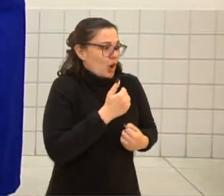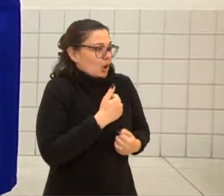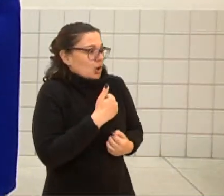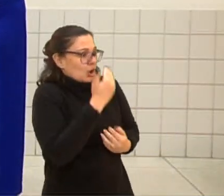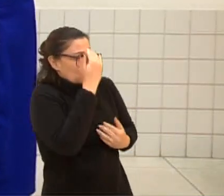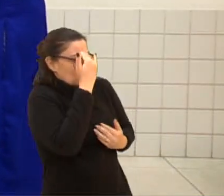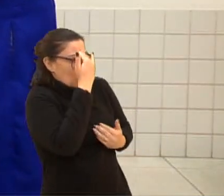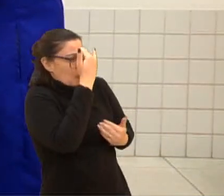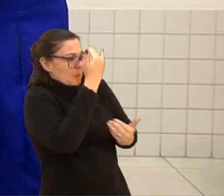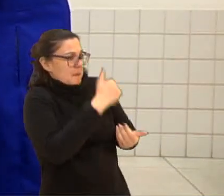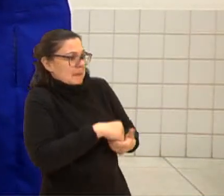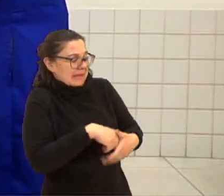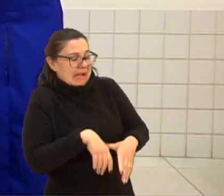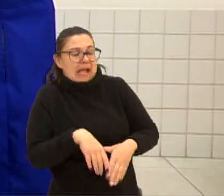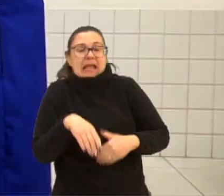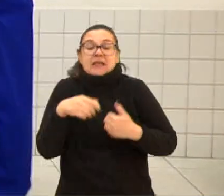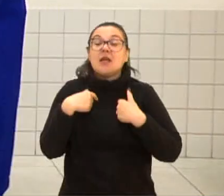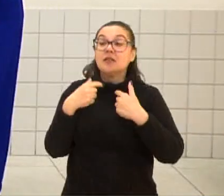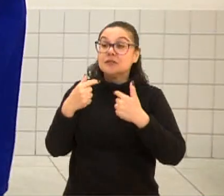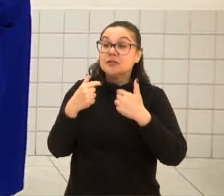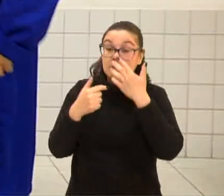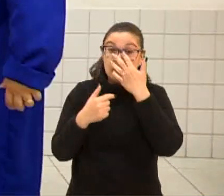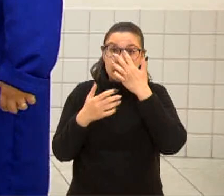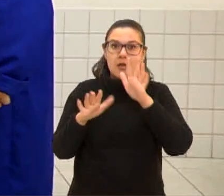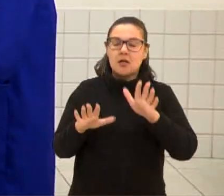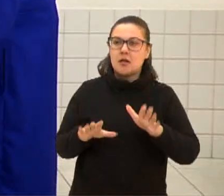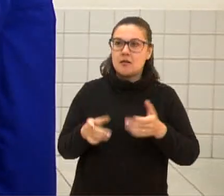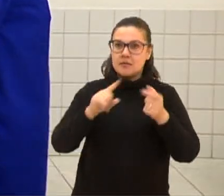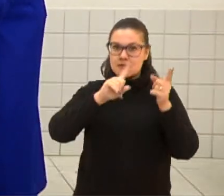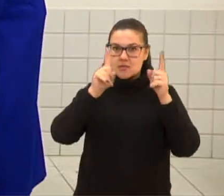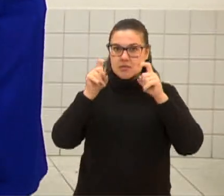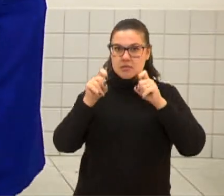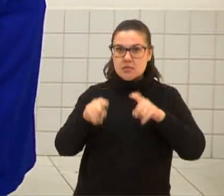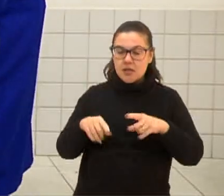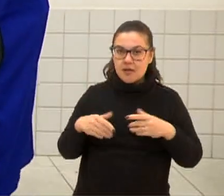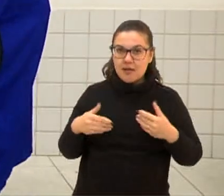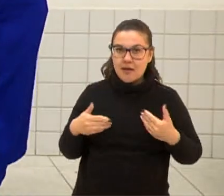Obrigado. agradece gaguejando. Será que